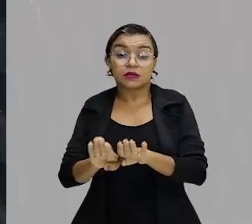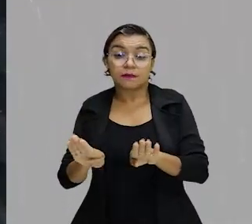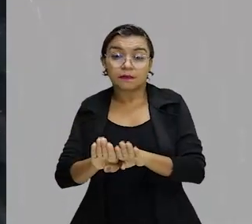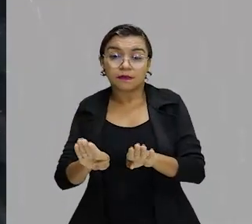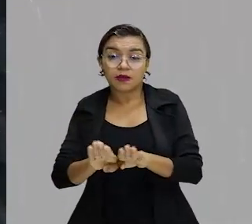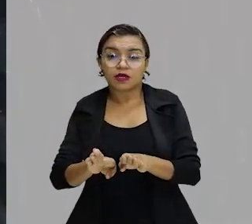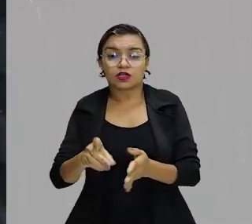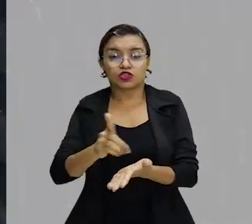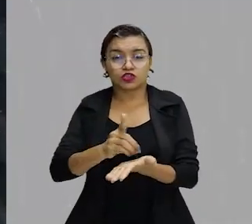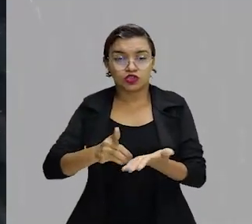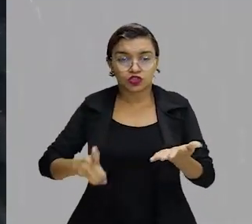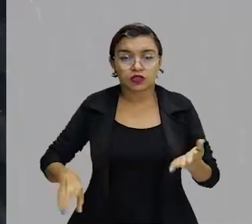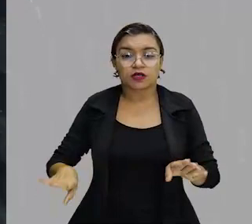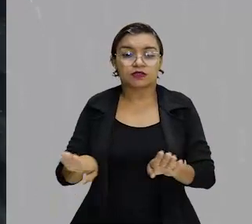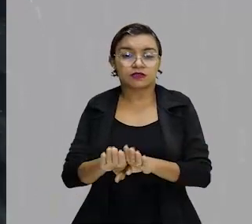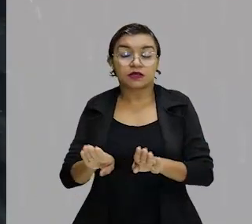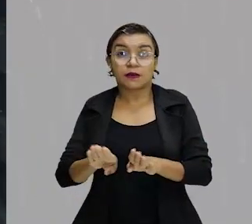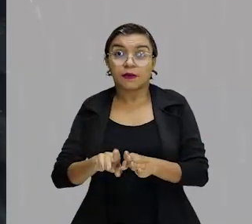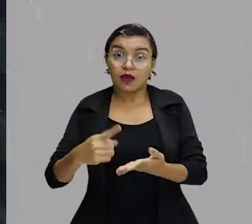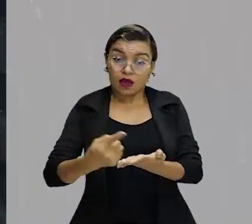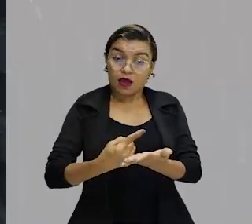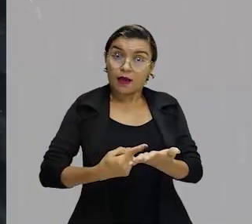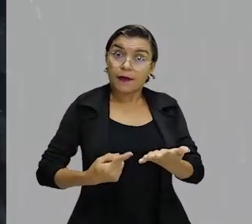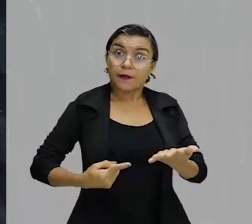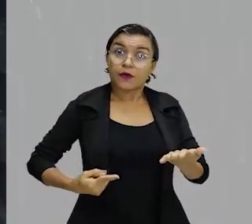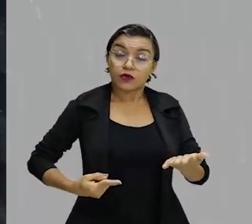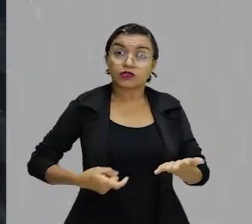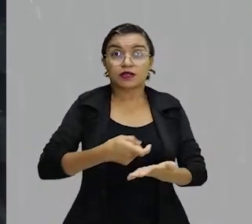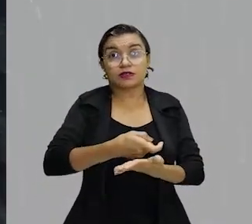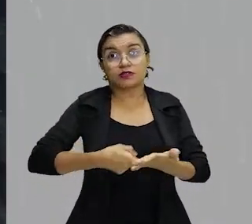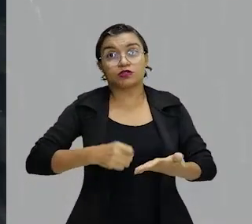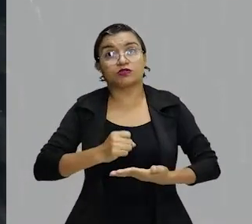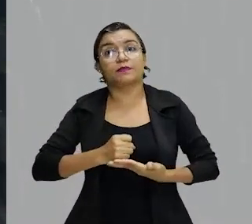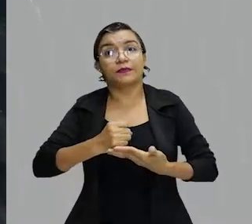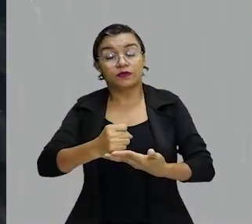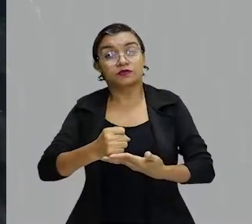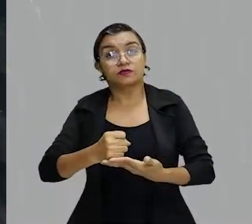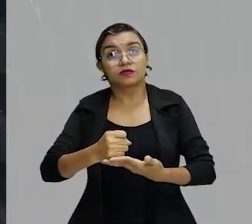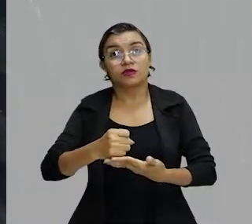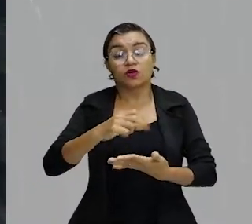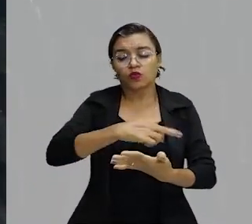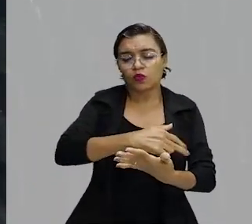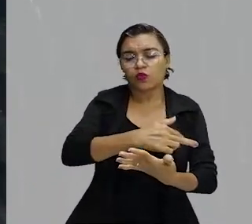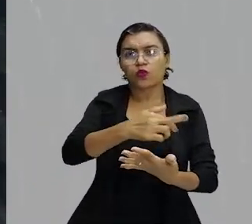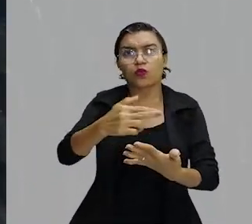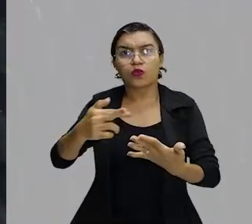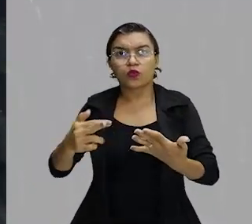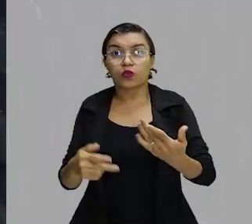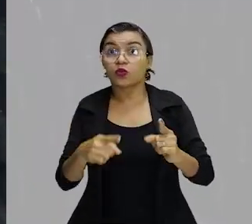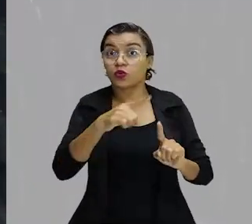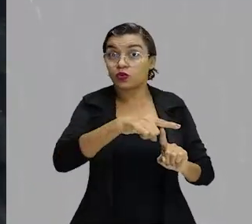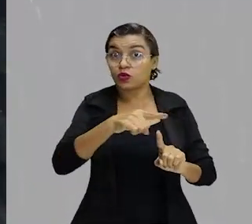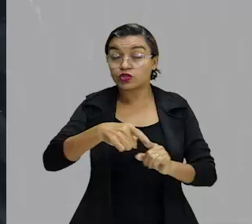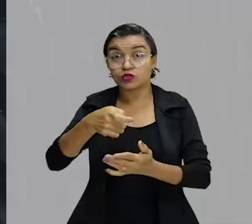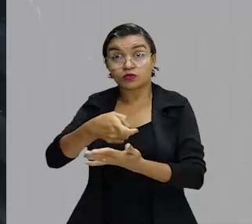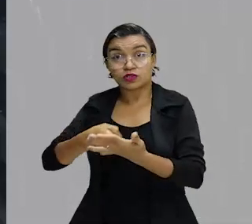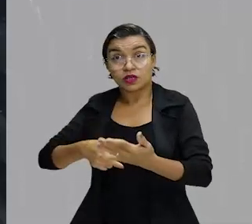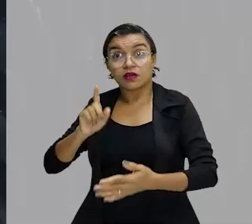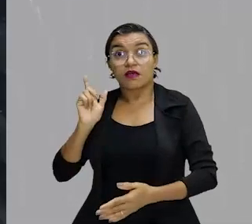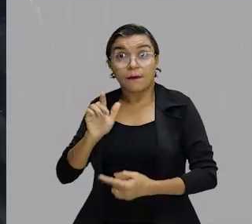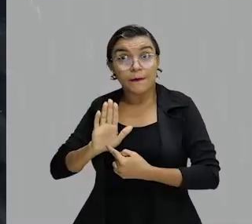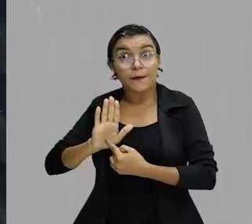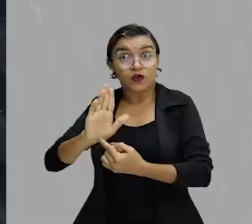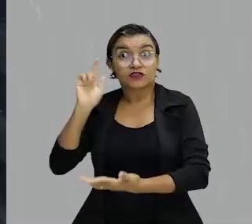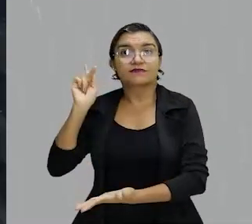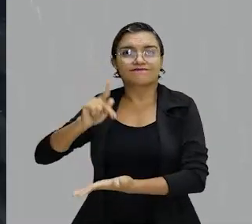enciclopédias, as apostilas, que são os textos de apoio, os roteiros. Todos esses tipos de textos são baseados em fatos,